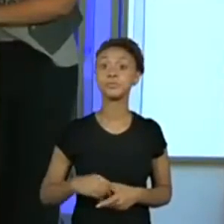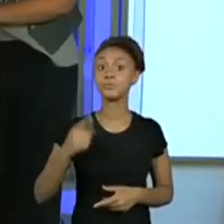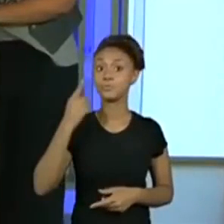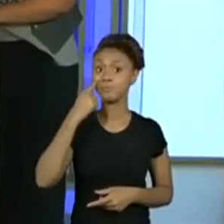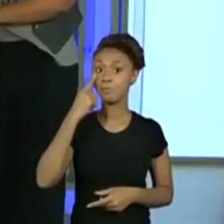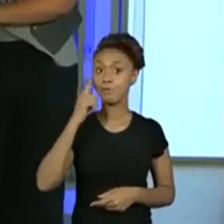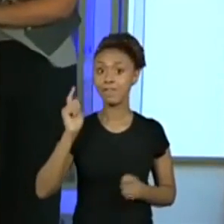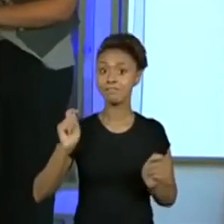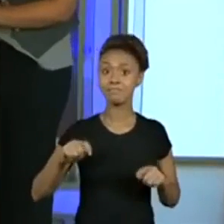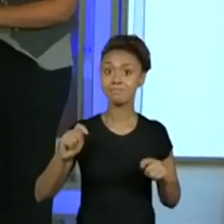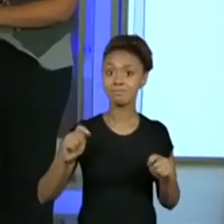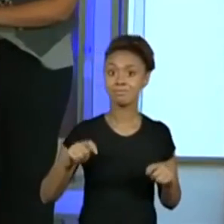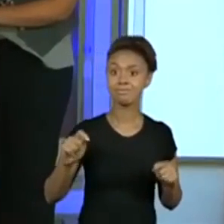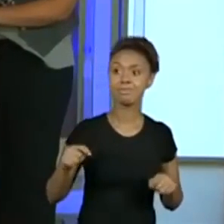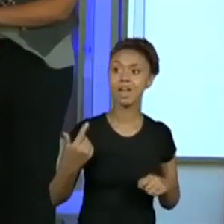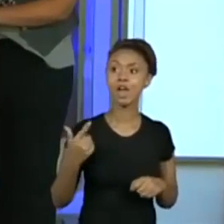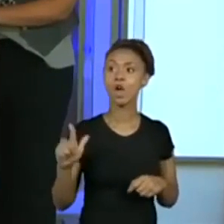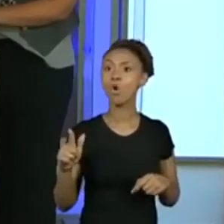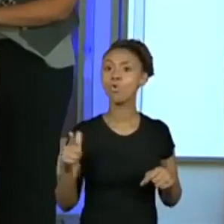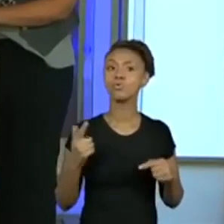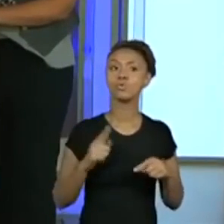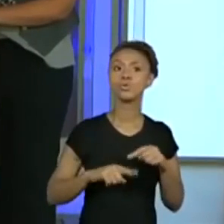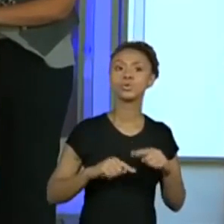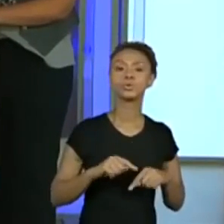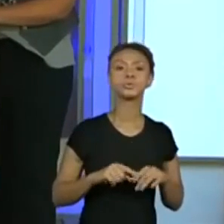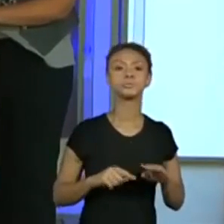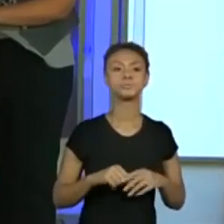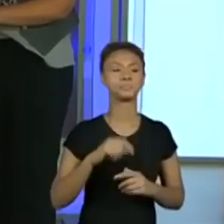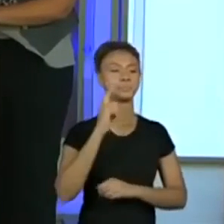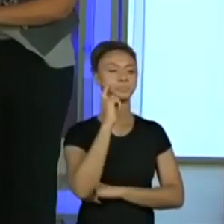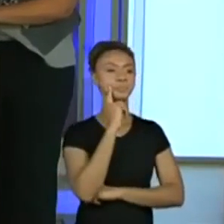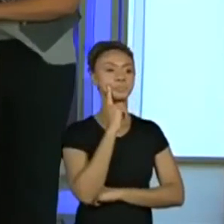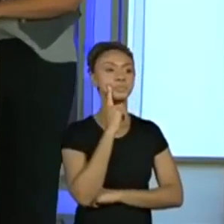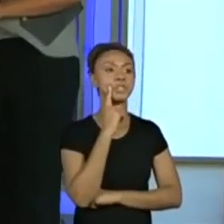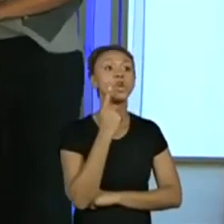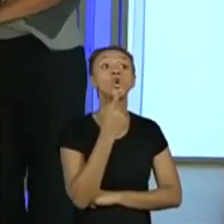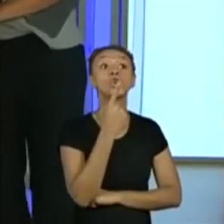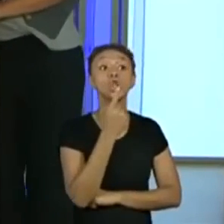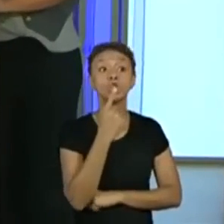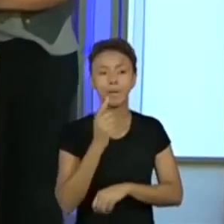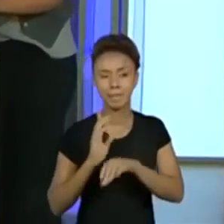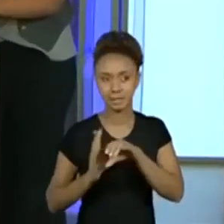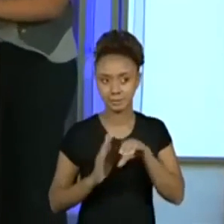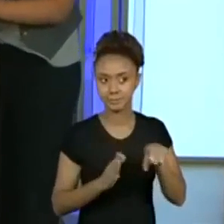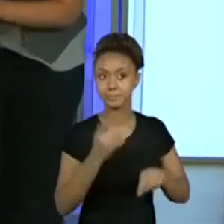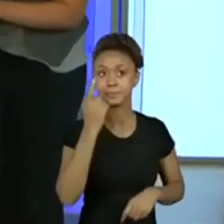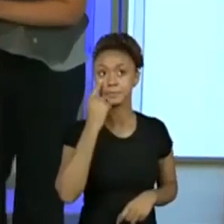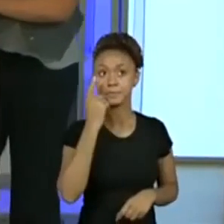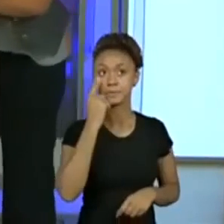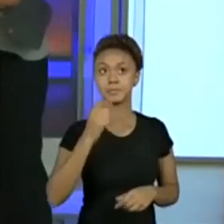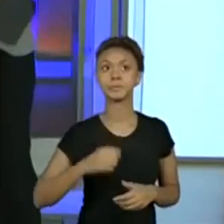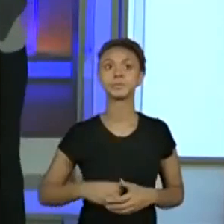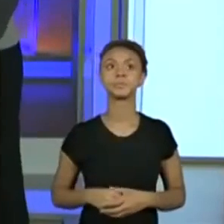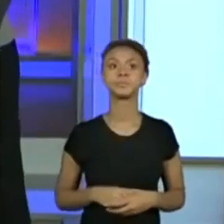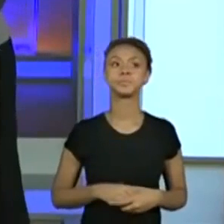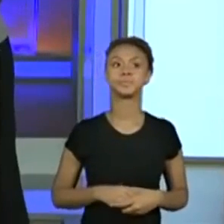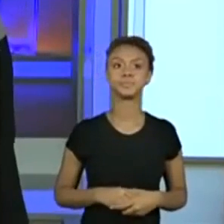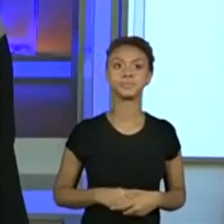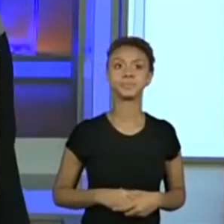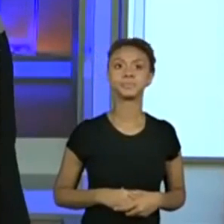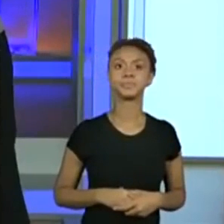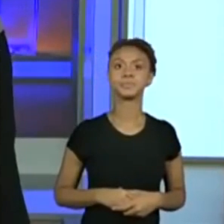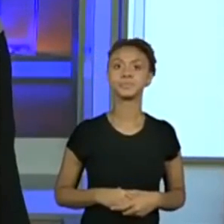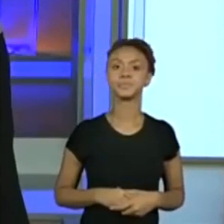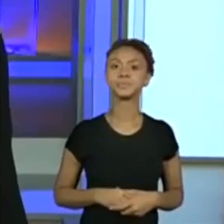equivalência, equivalente o valor? Vamos pegar o molho de tomate? Vamos. Deixa eu ver. Eu já tinha dado uma dica, olha